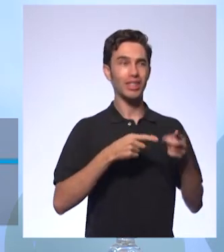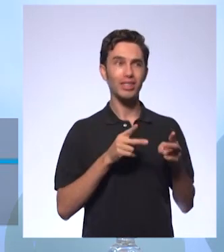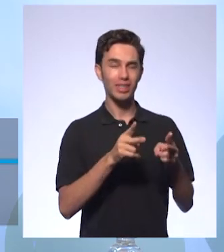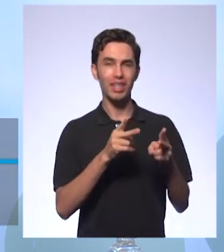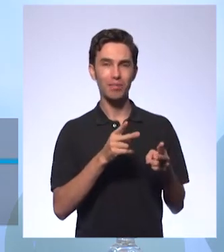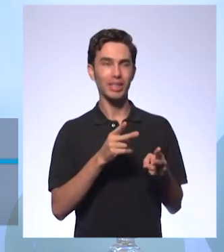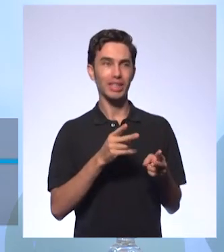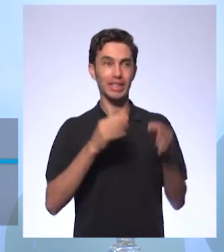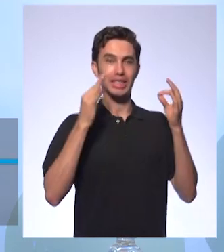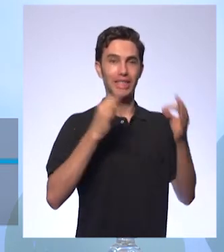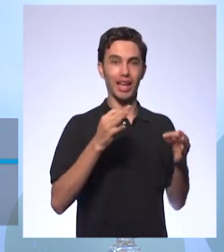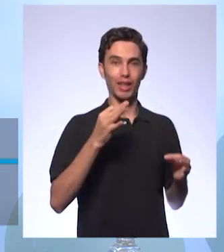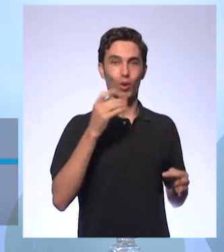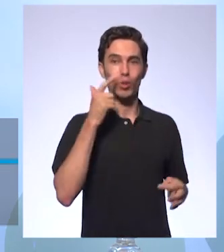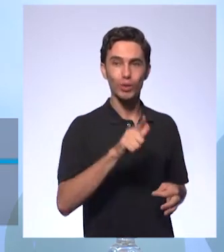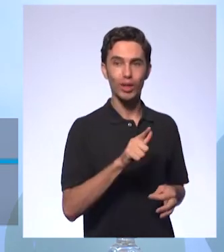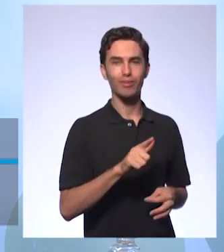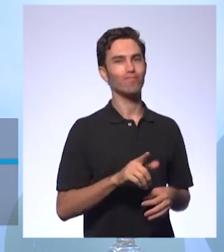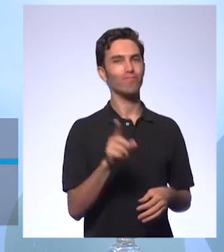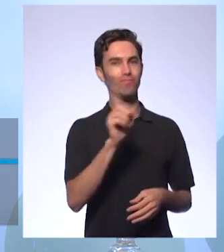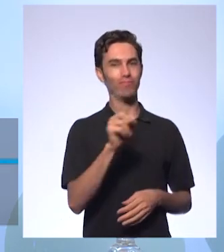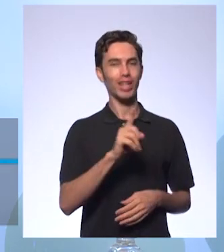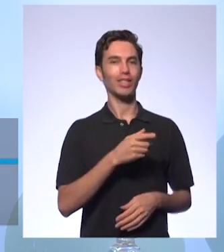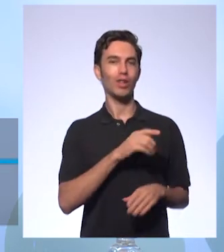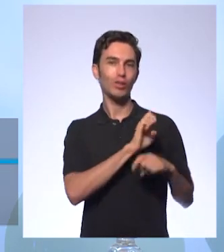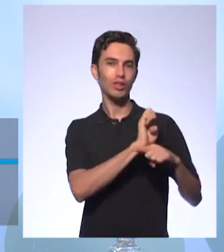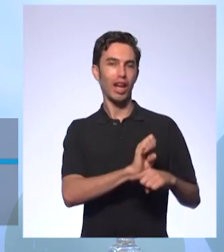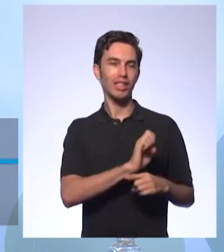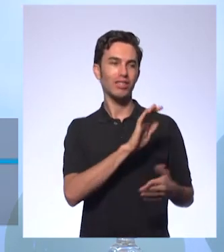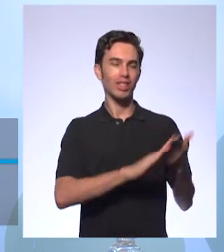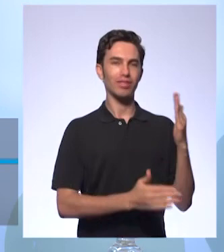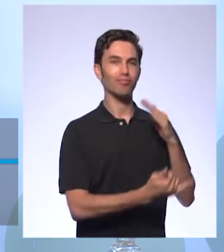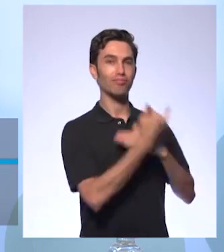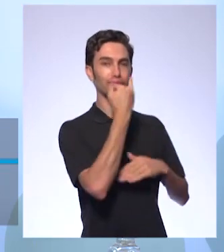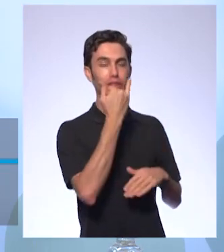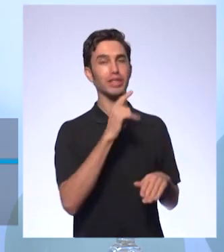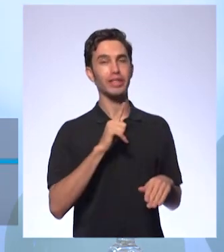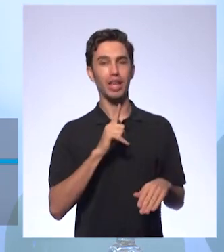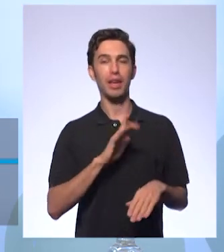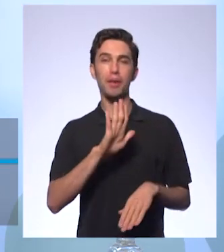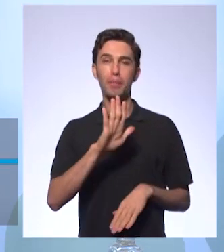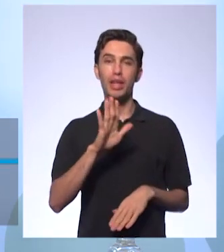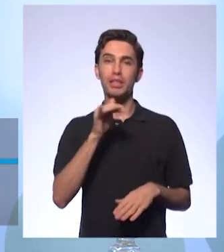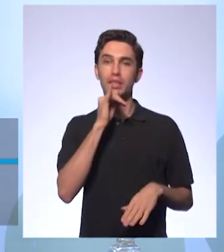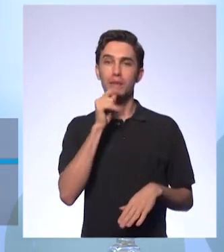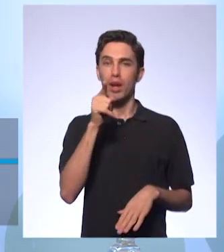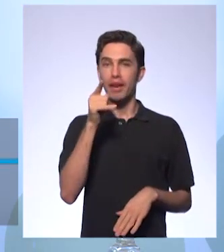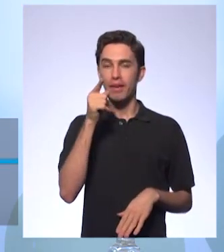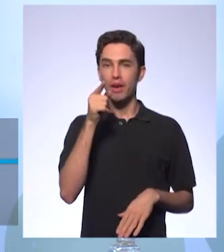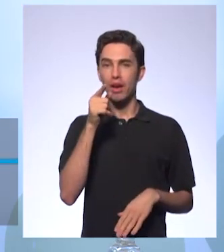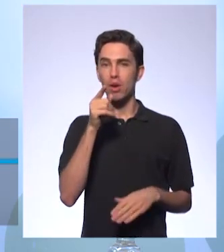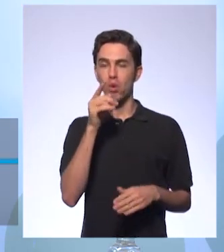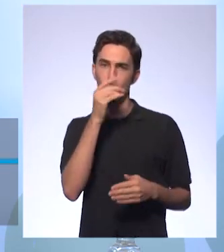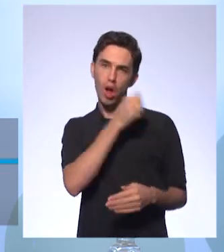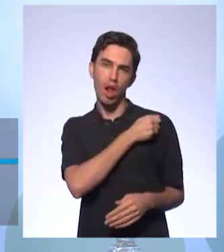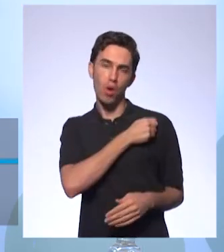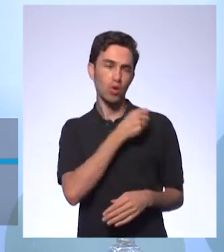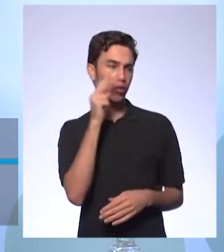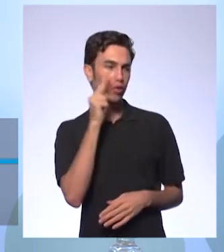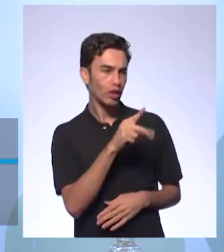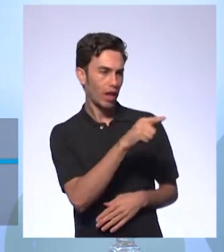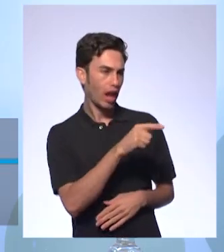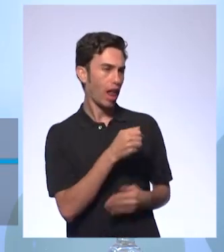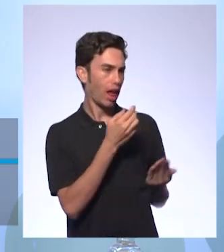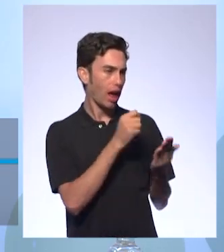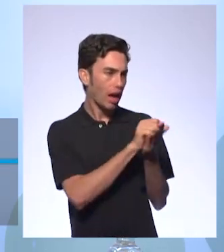tinha alunos que eles não estavam conseguindo acessar, então o aluno ia, via atividade lá no Google Classroom e